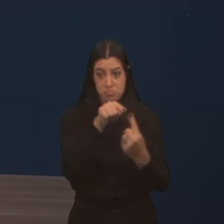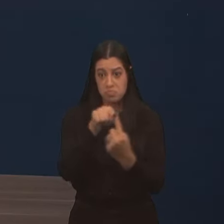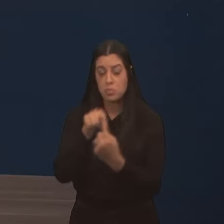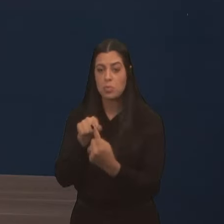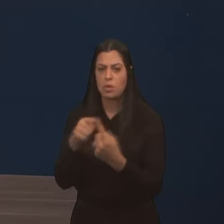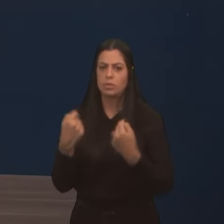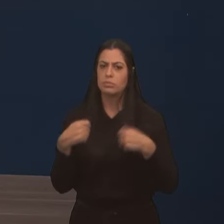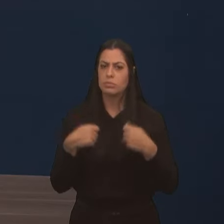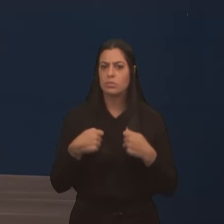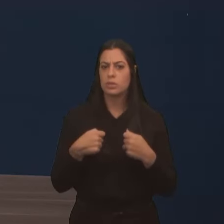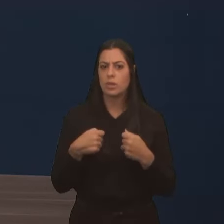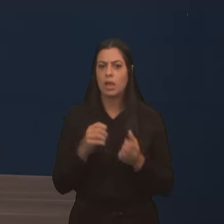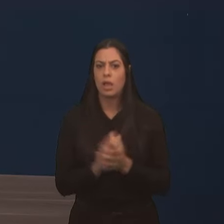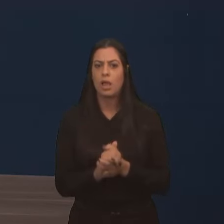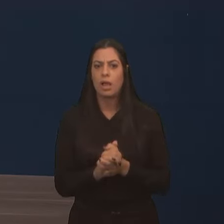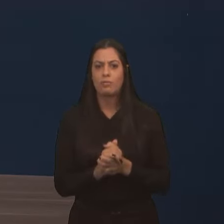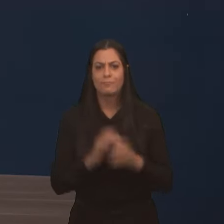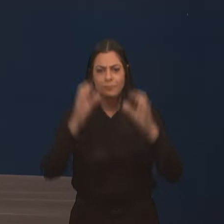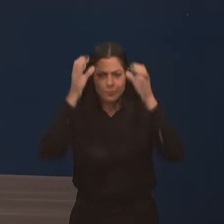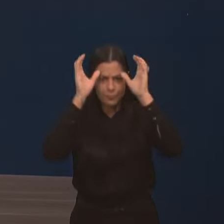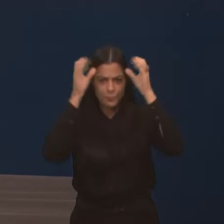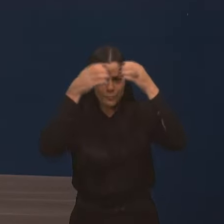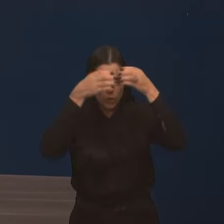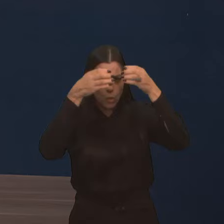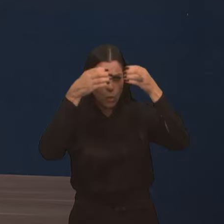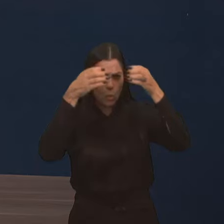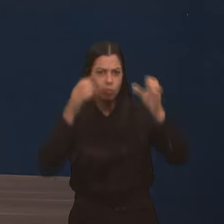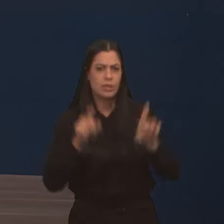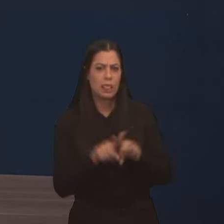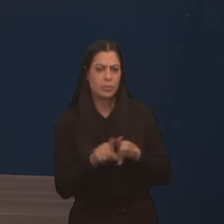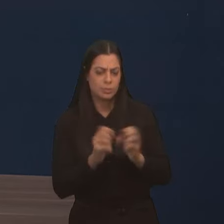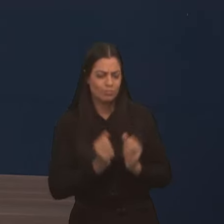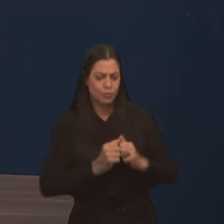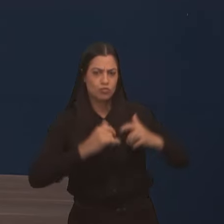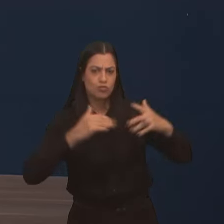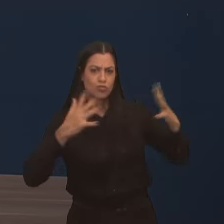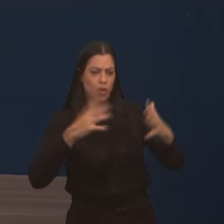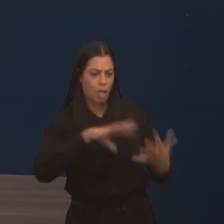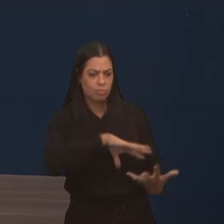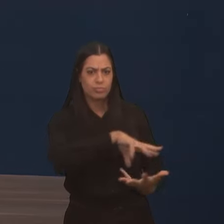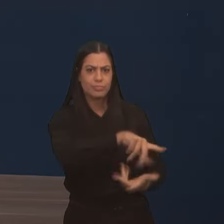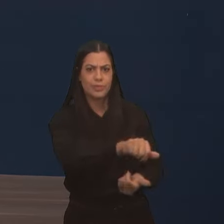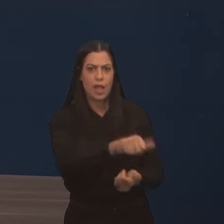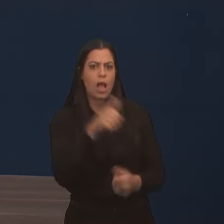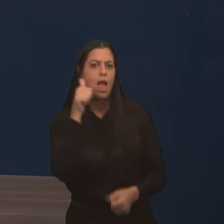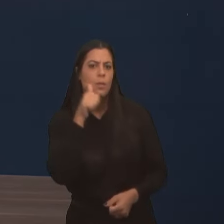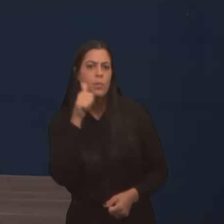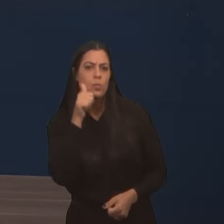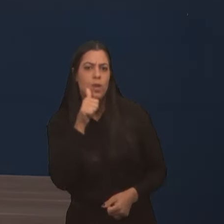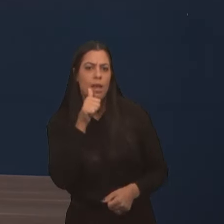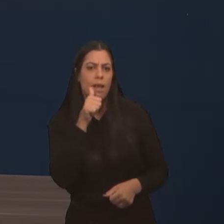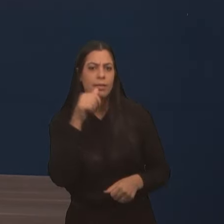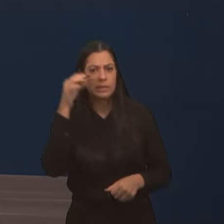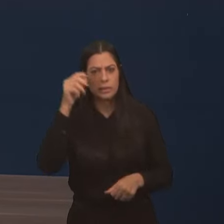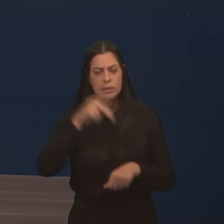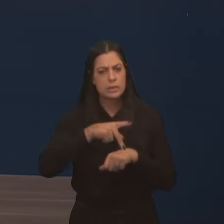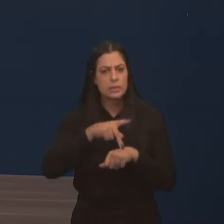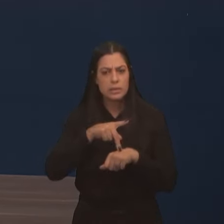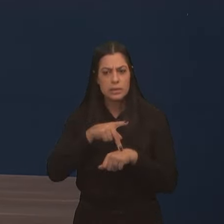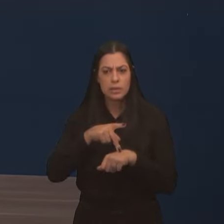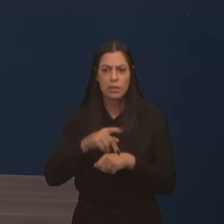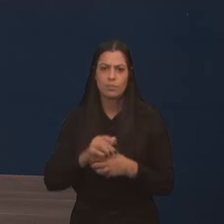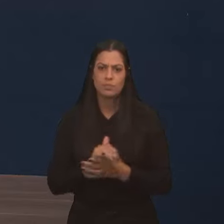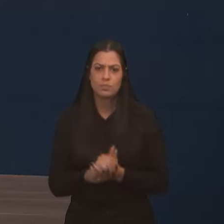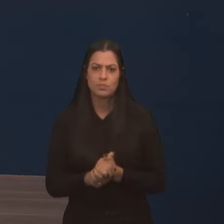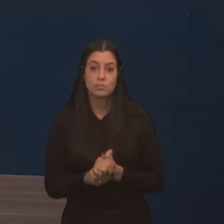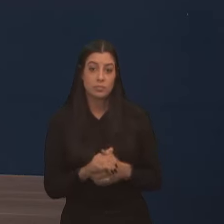ponto específico, muitas de elas, a maioria concentradas em uma grande maioria que são as mulheres negras.